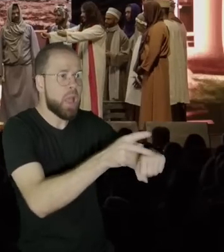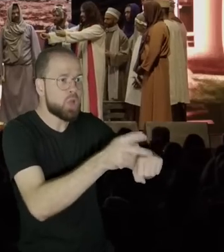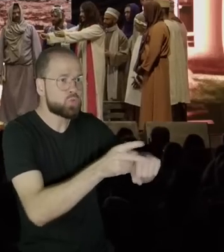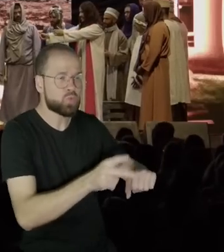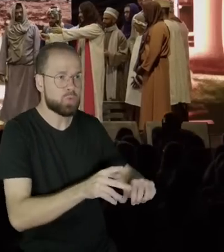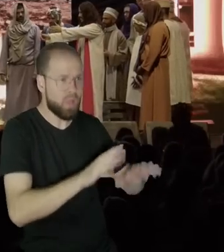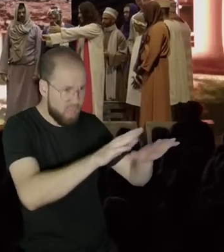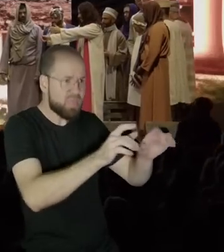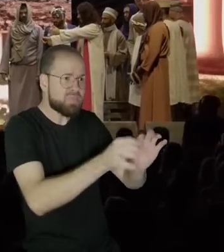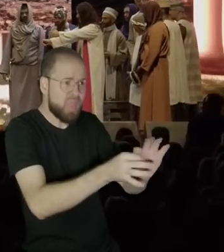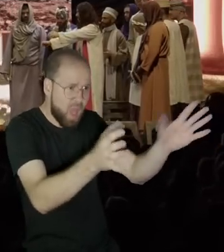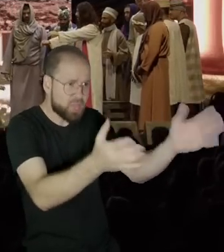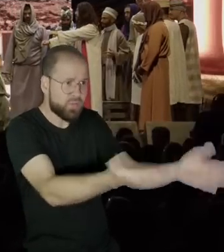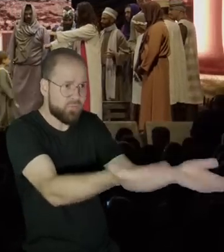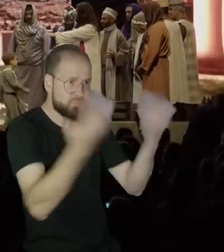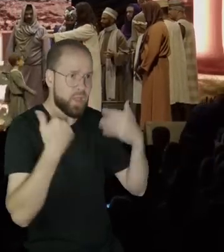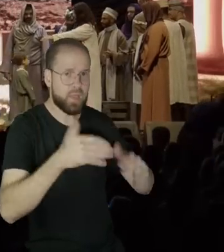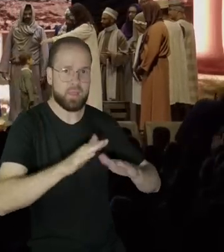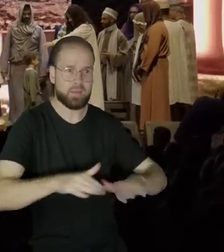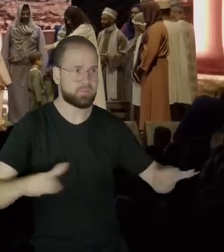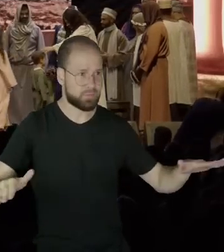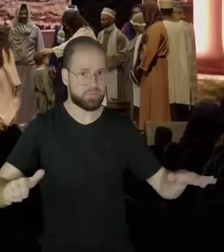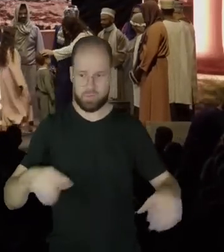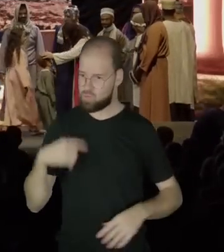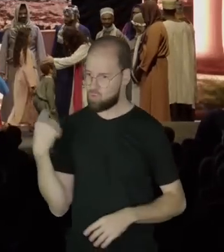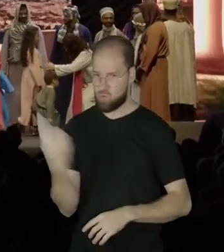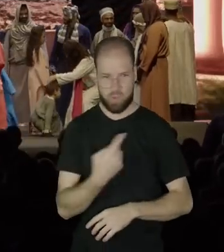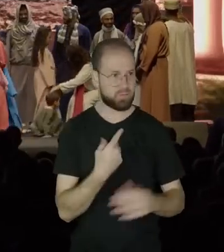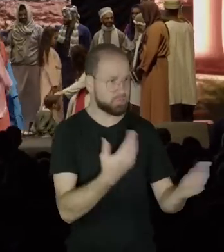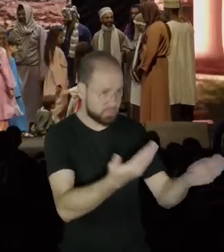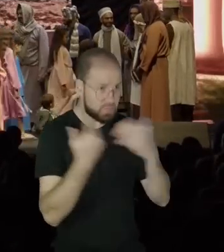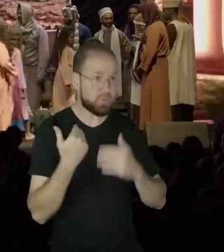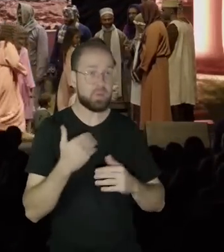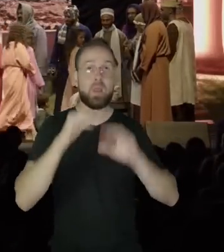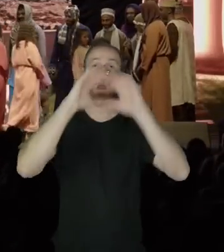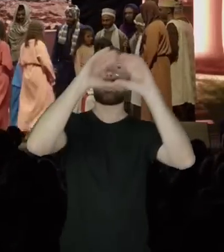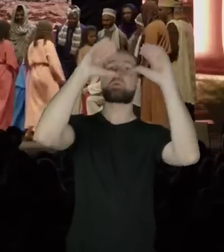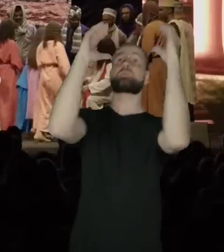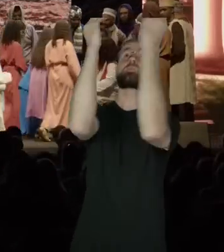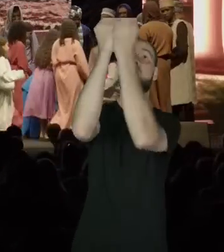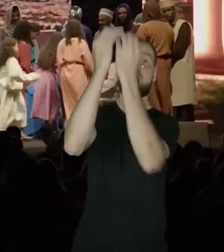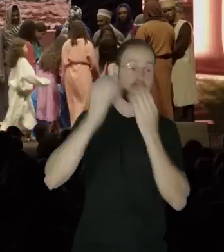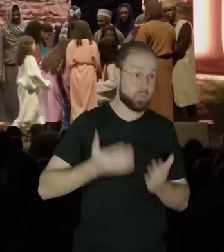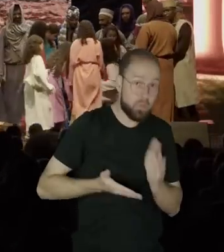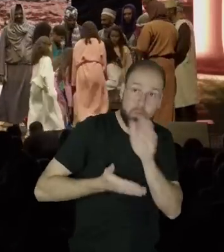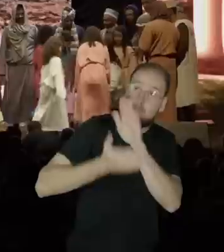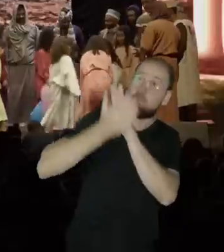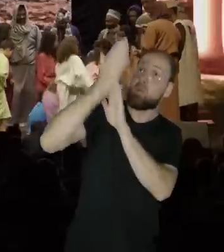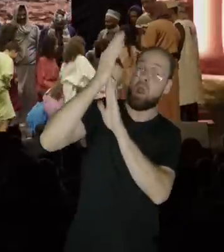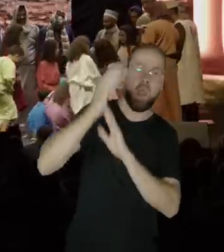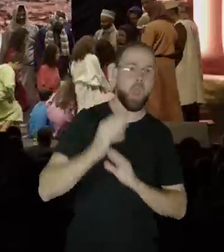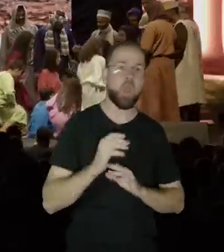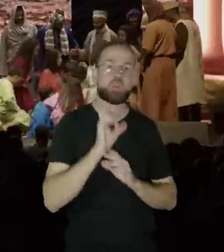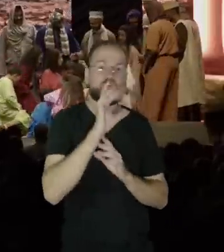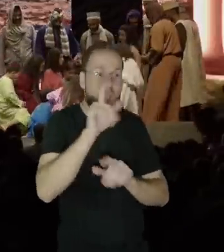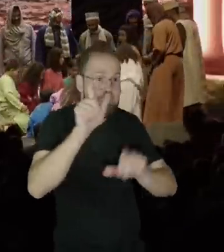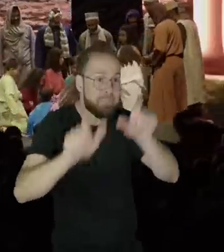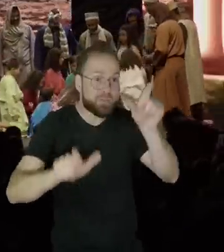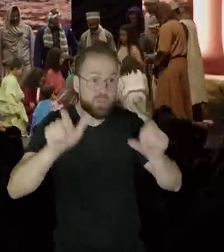minhas criancinhas, e não as impeçam, pois o reino dos céus pertence aos que se comportam como elas.